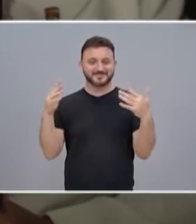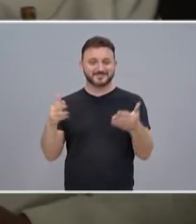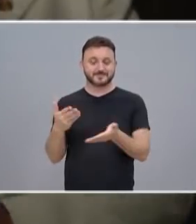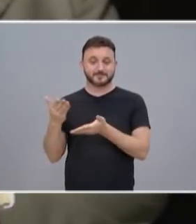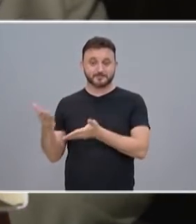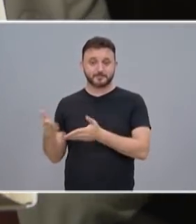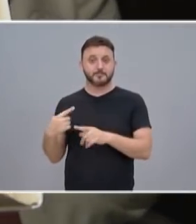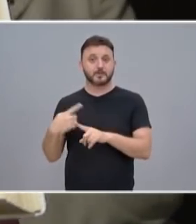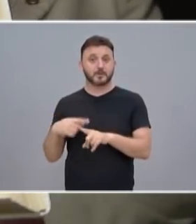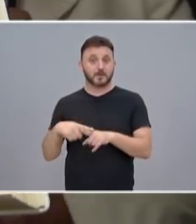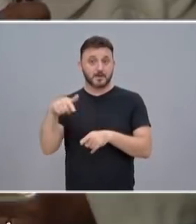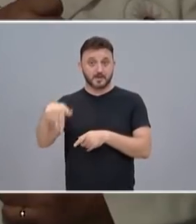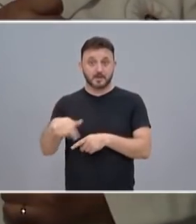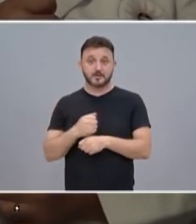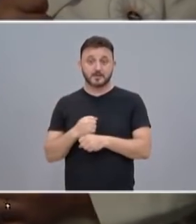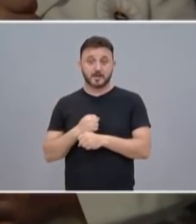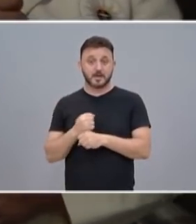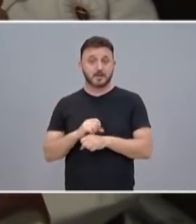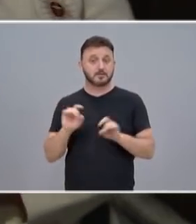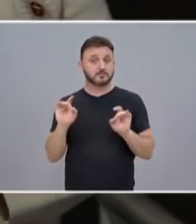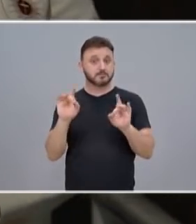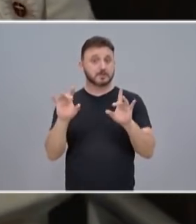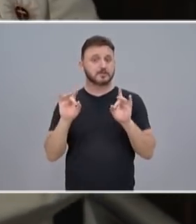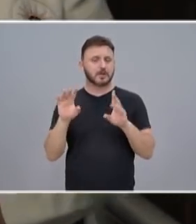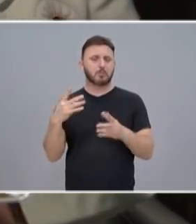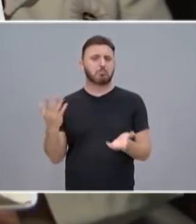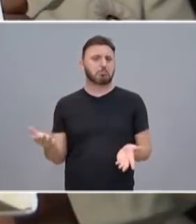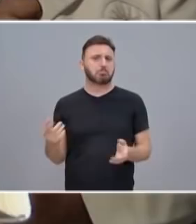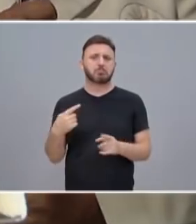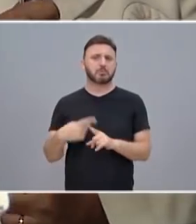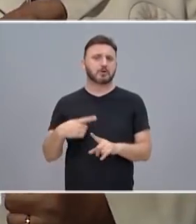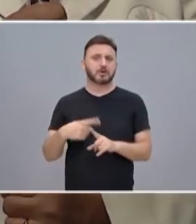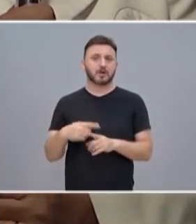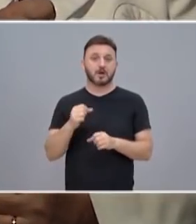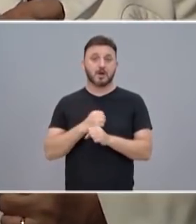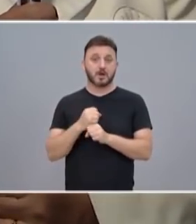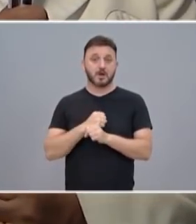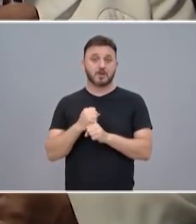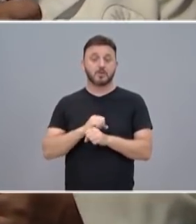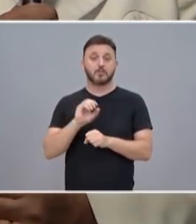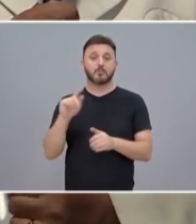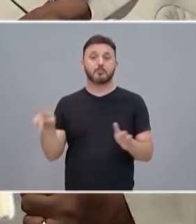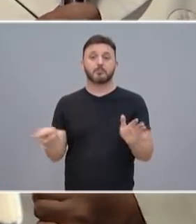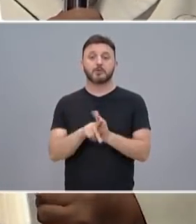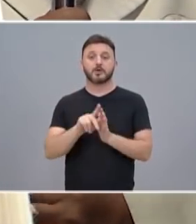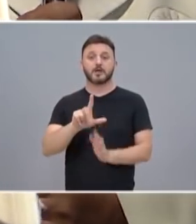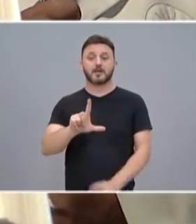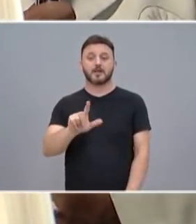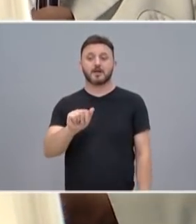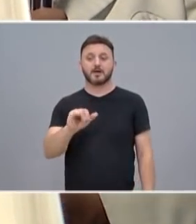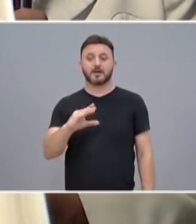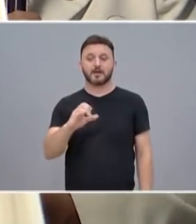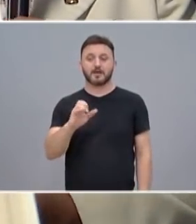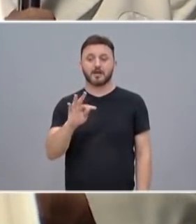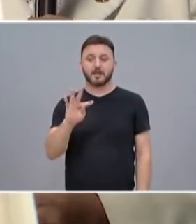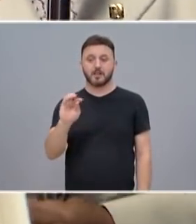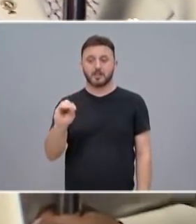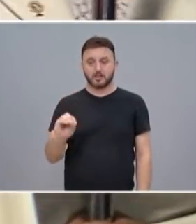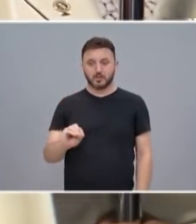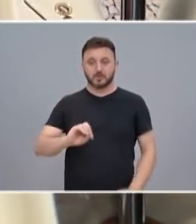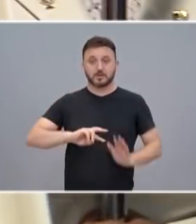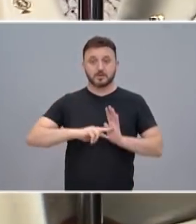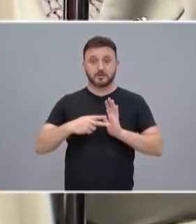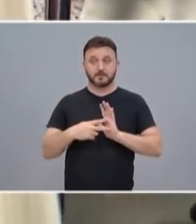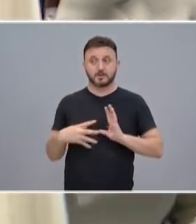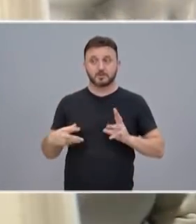Porque este ano é um ano especial, é o ano do laicato. A igreja celebra 2018,